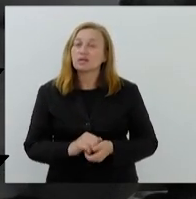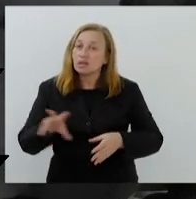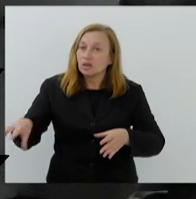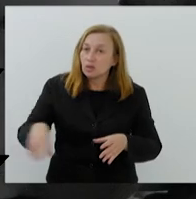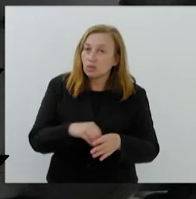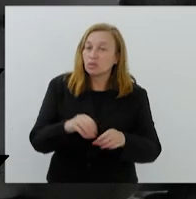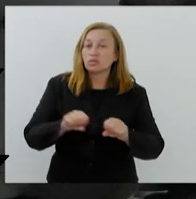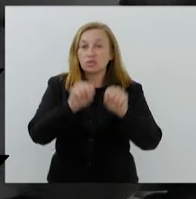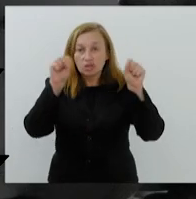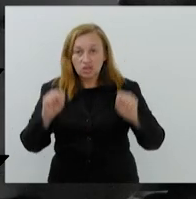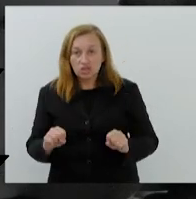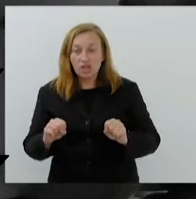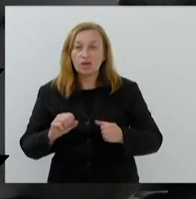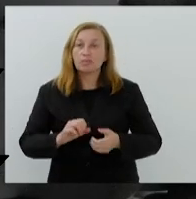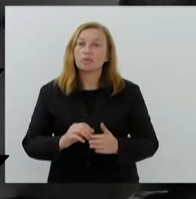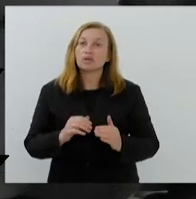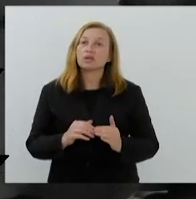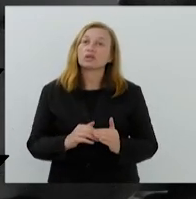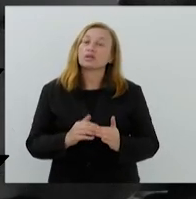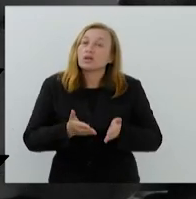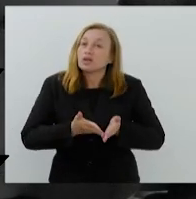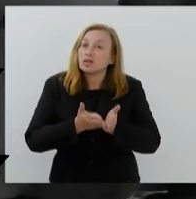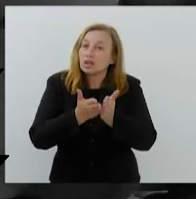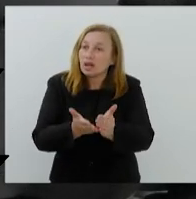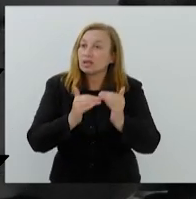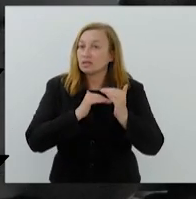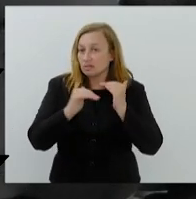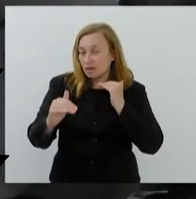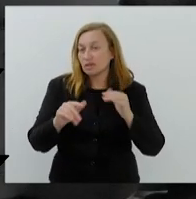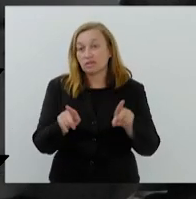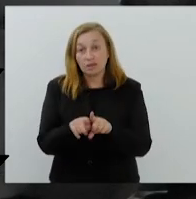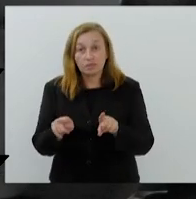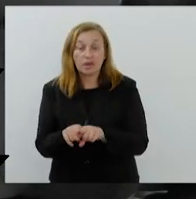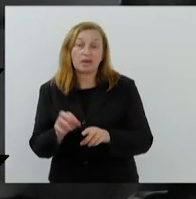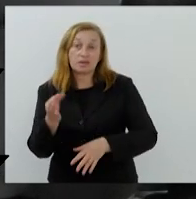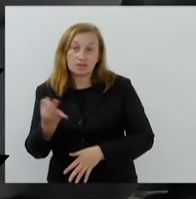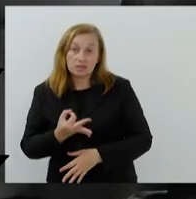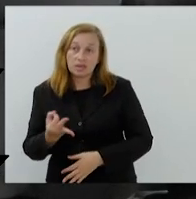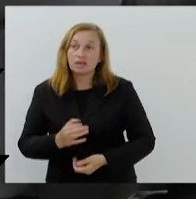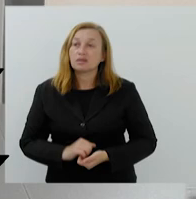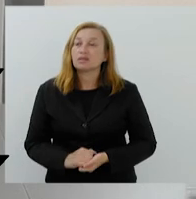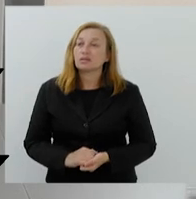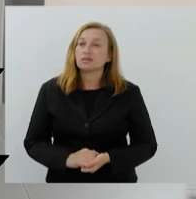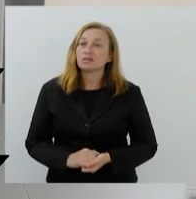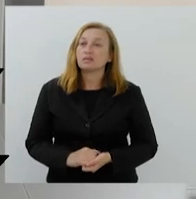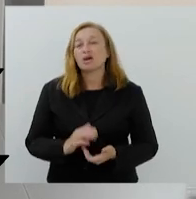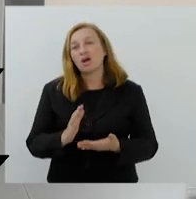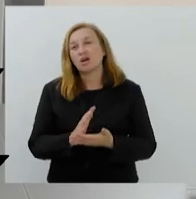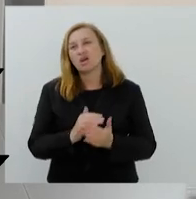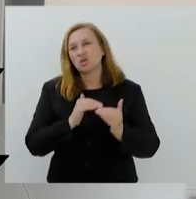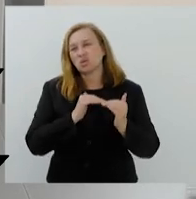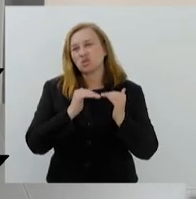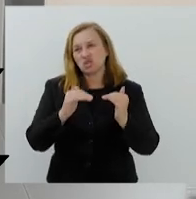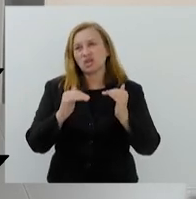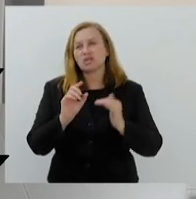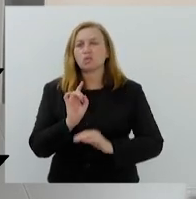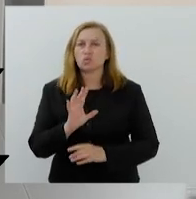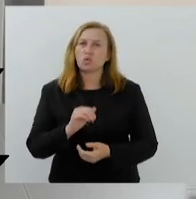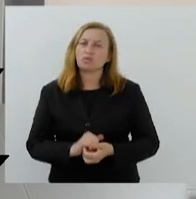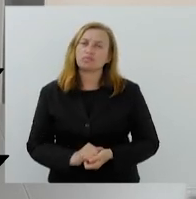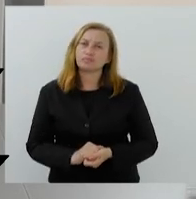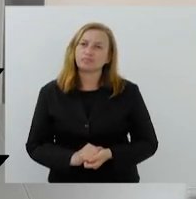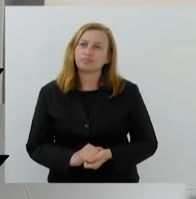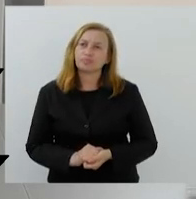viário também o sistema hidroviário. Né? Lógico. Mas não, é uma estação só, é um equipamento, né?